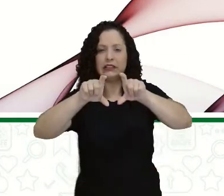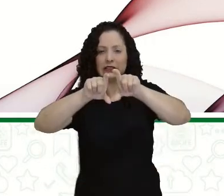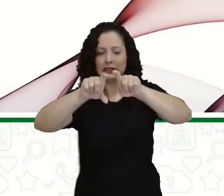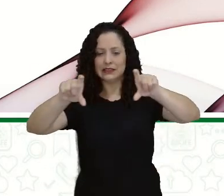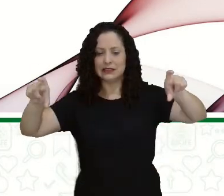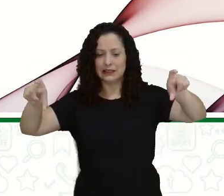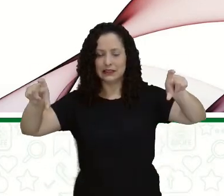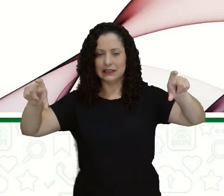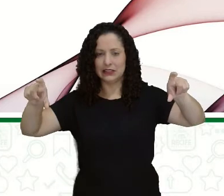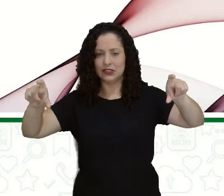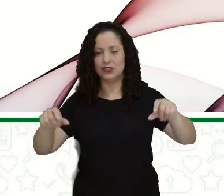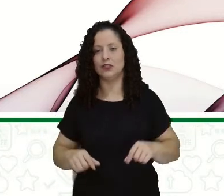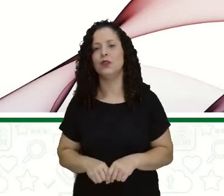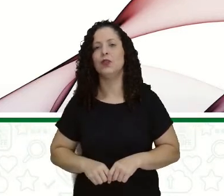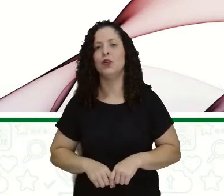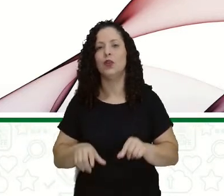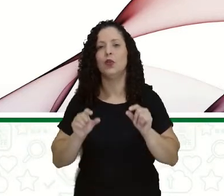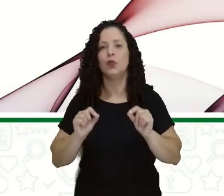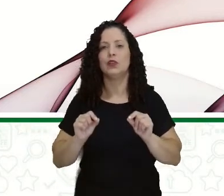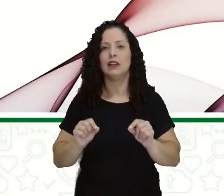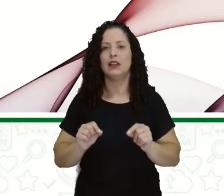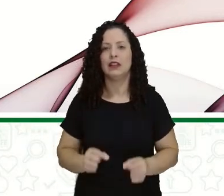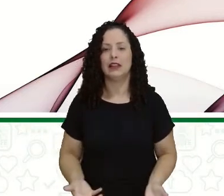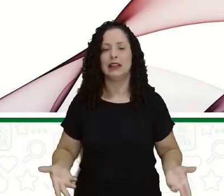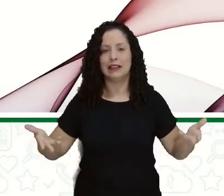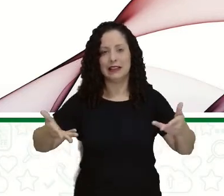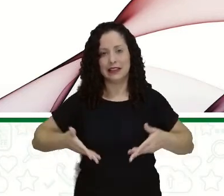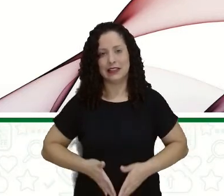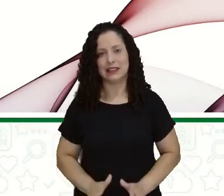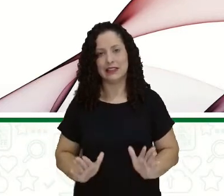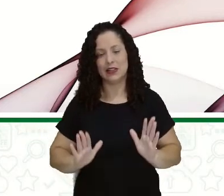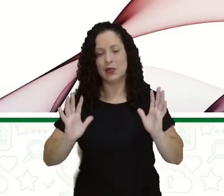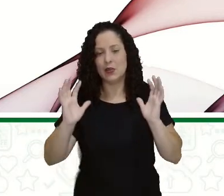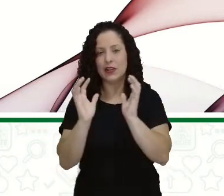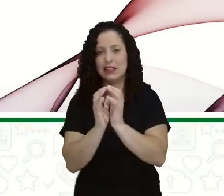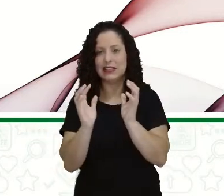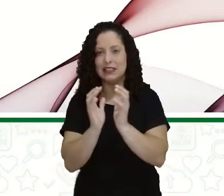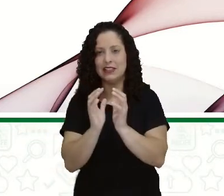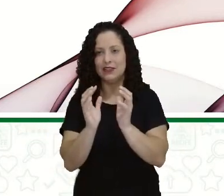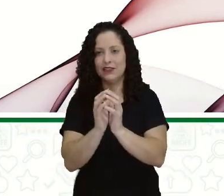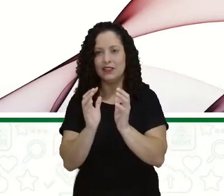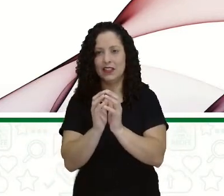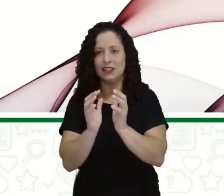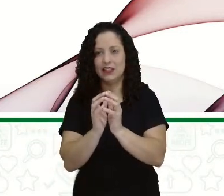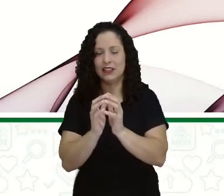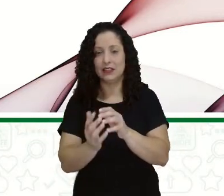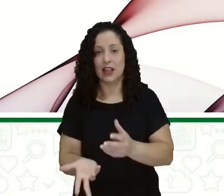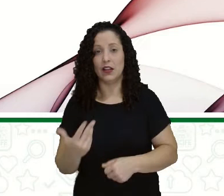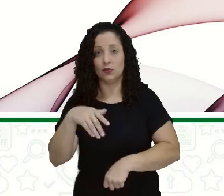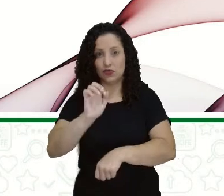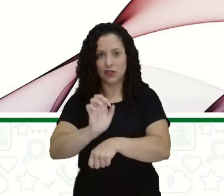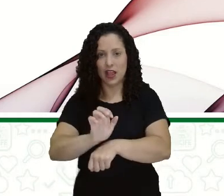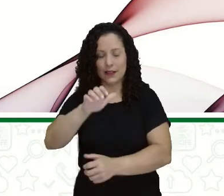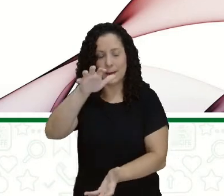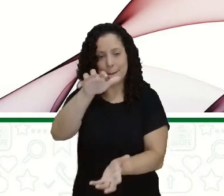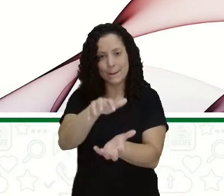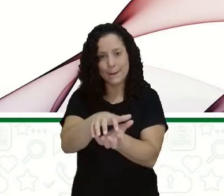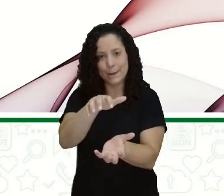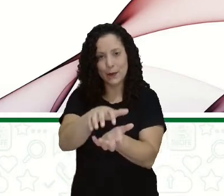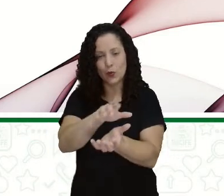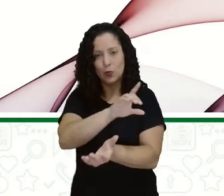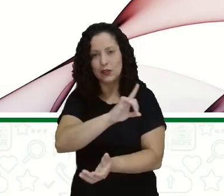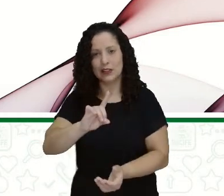Marcílio. Nasceu no Recife, no estado de Pernambuco, 19